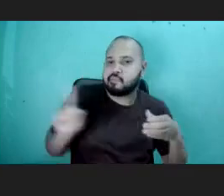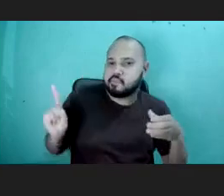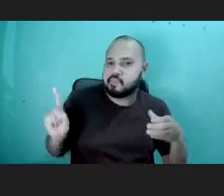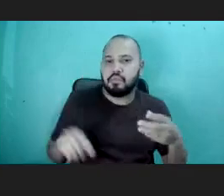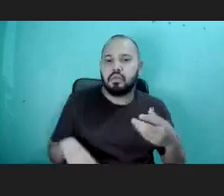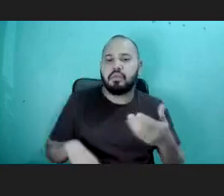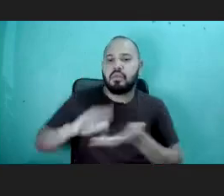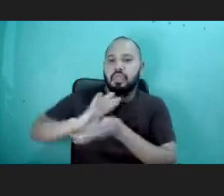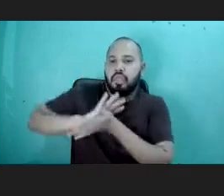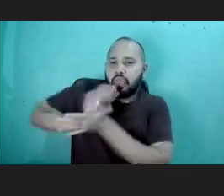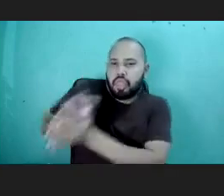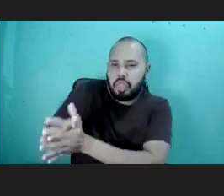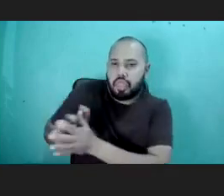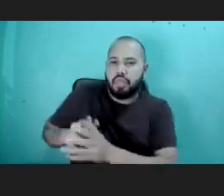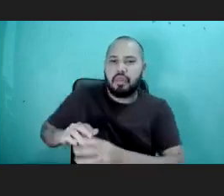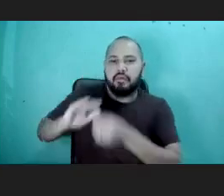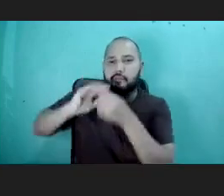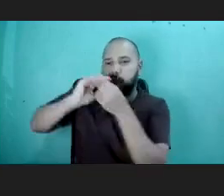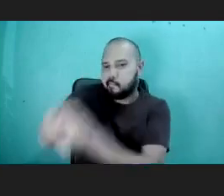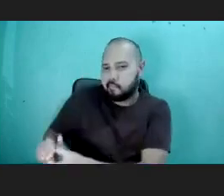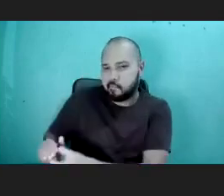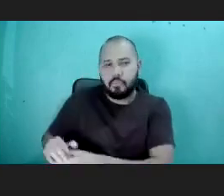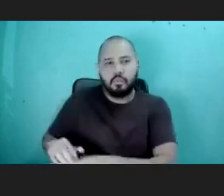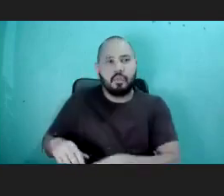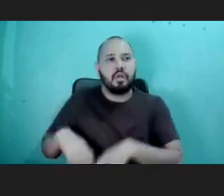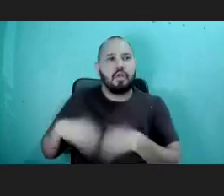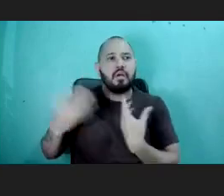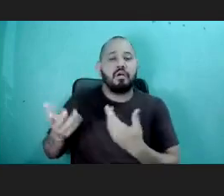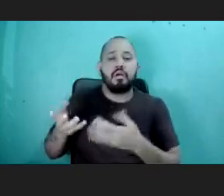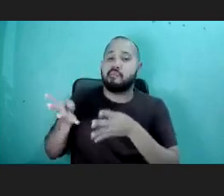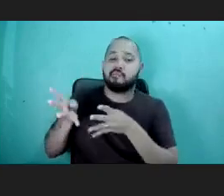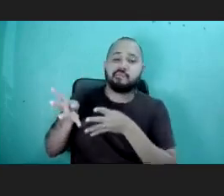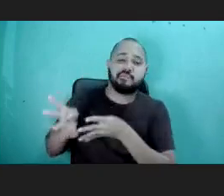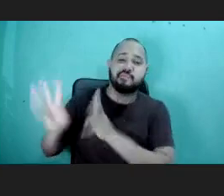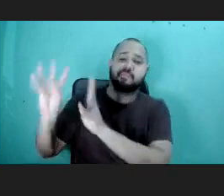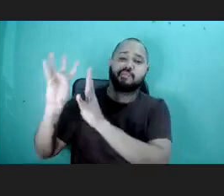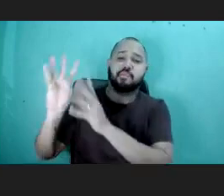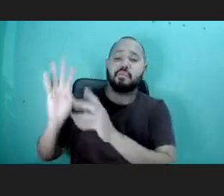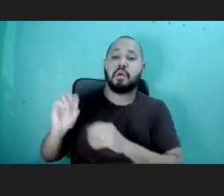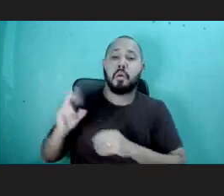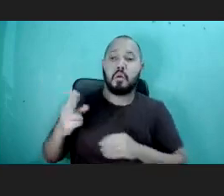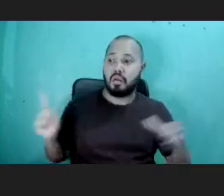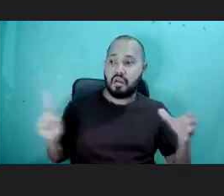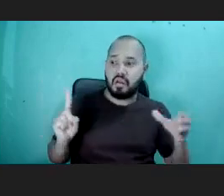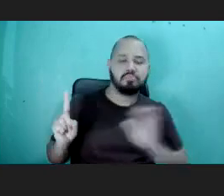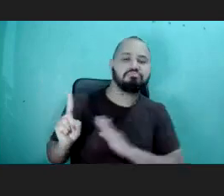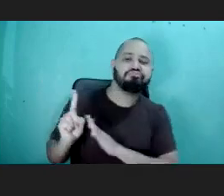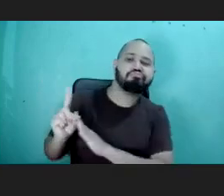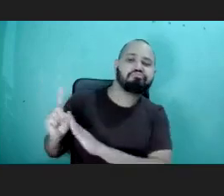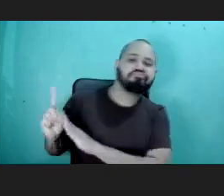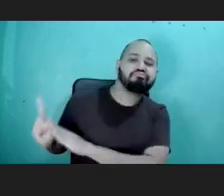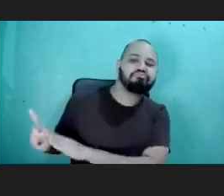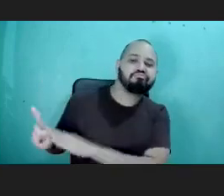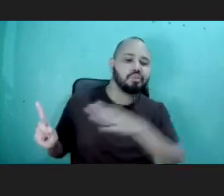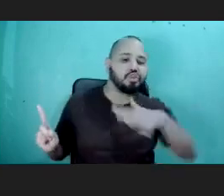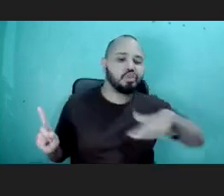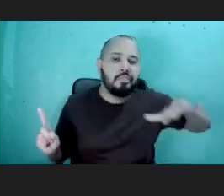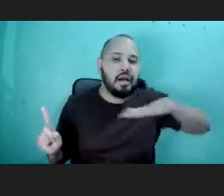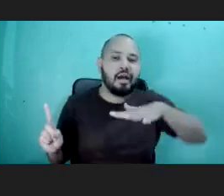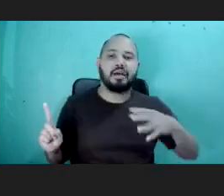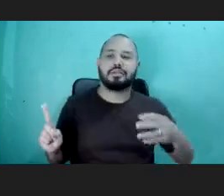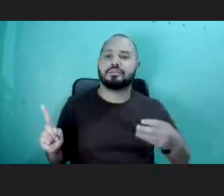humilhada, quando alguém é invisibilizado ou é impedido de participar, né, de um espaço, de uma